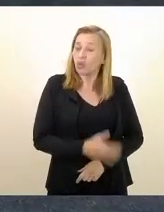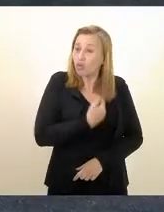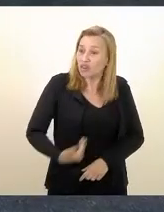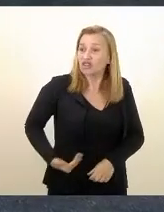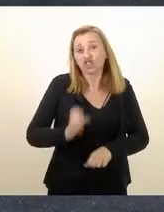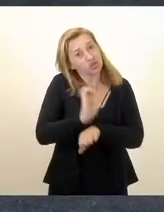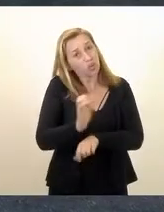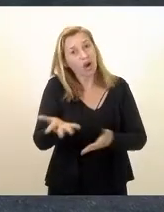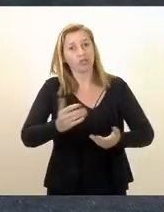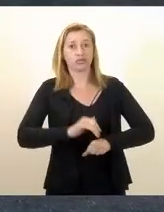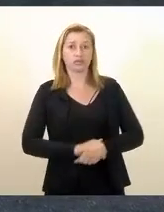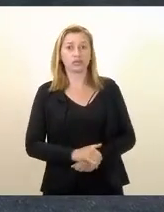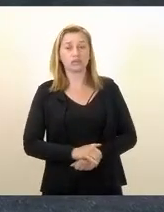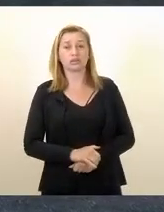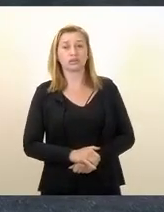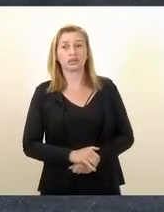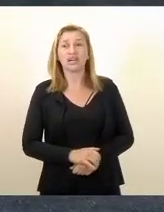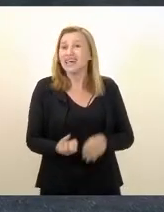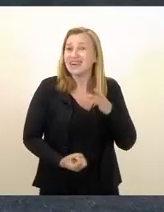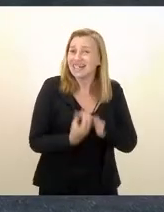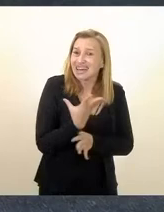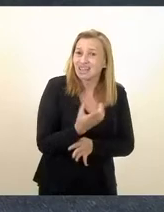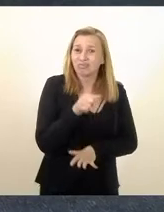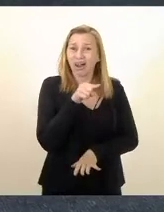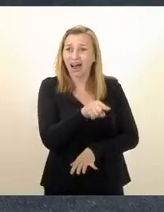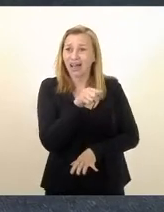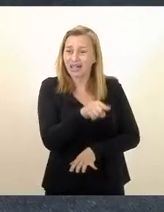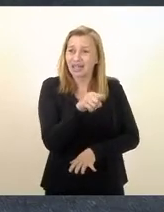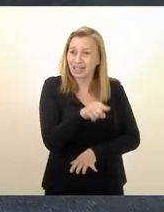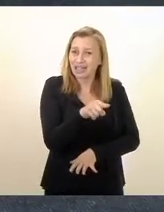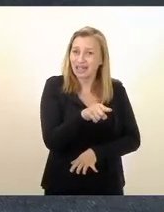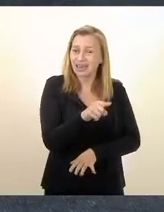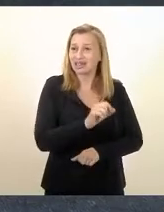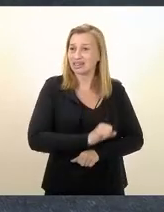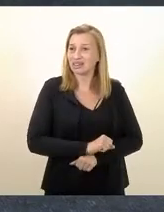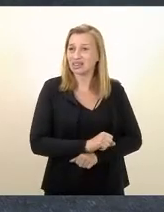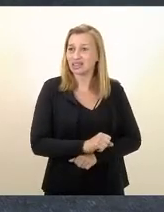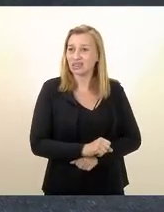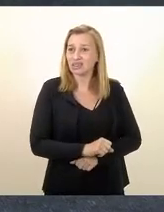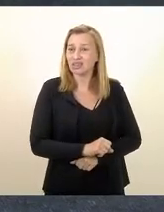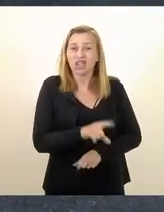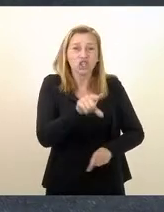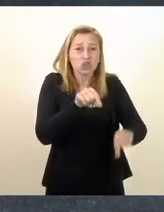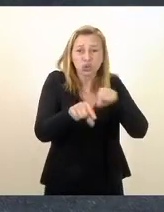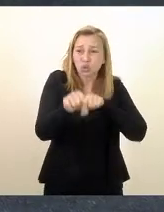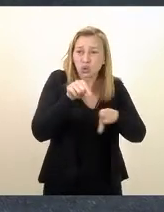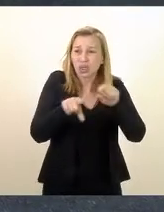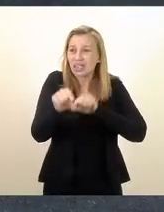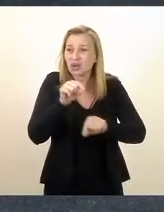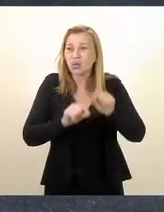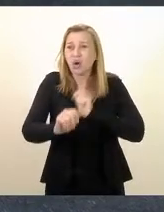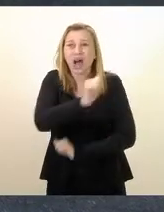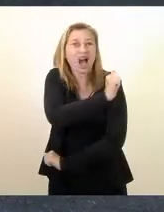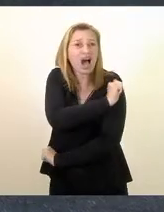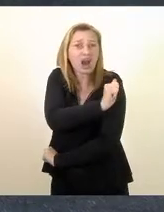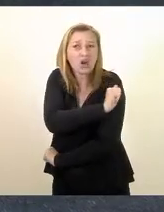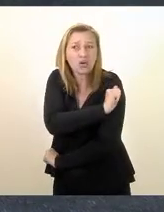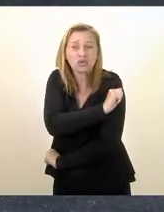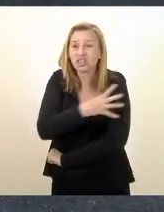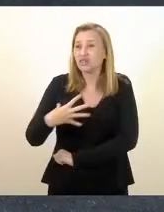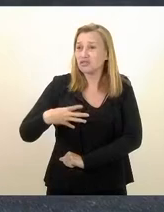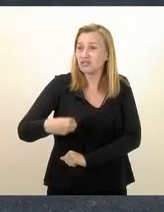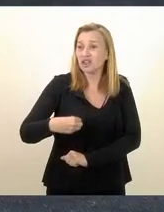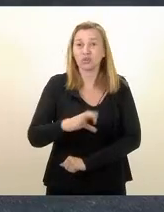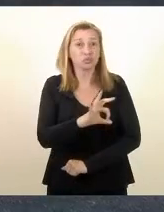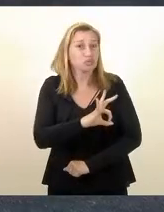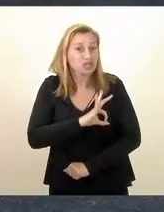inclusive criando ali ilhas de excelência selecionando alunos que na verdade são filhos de